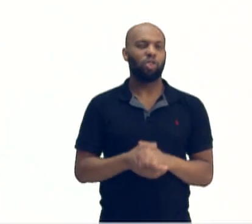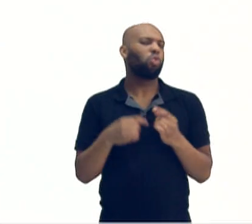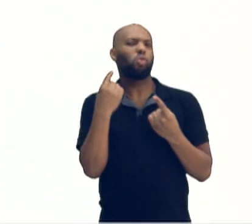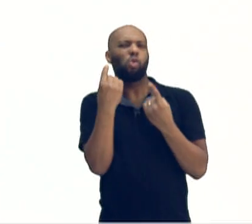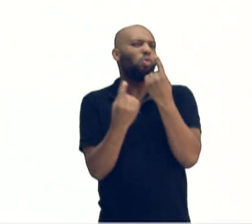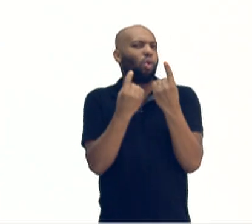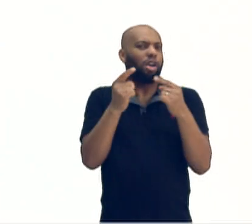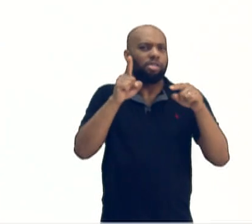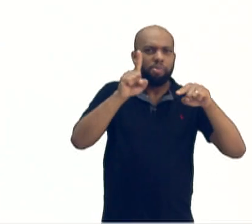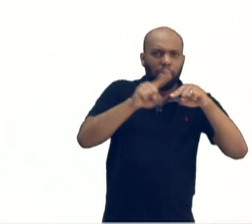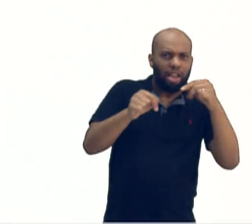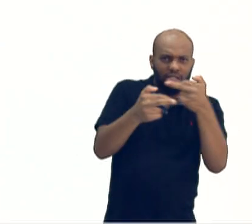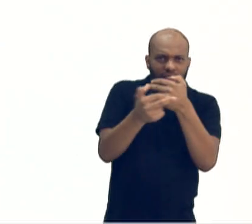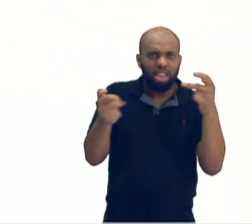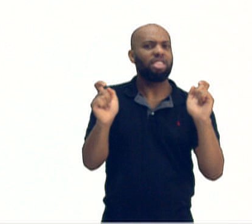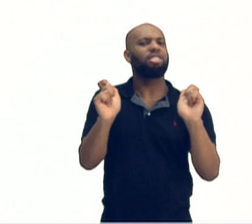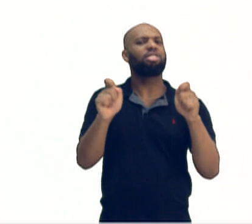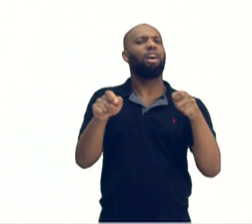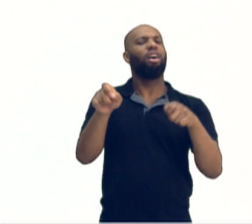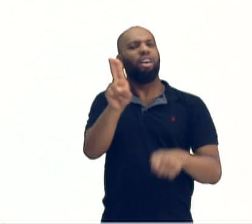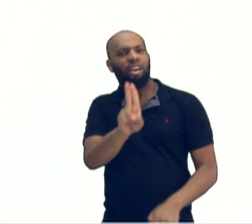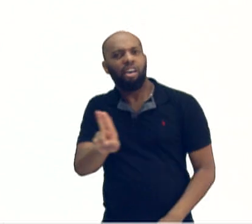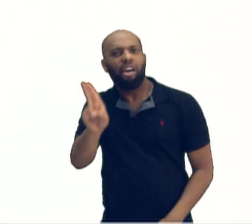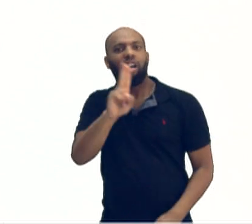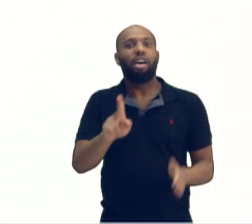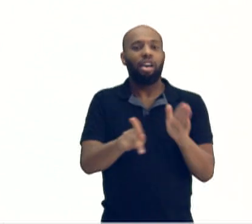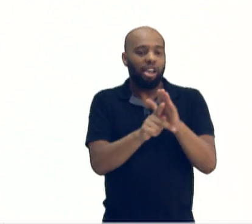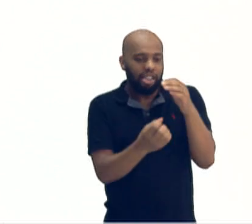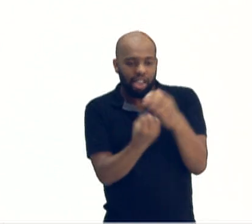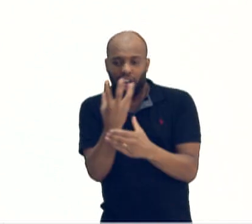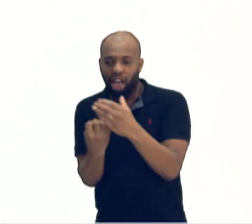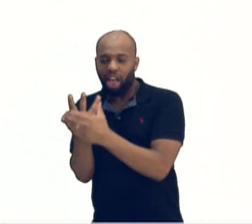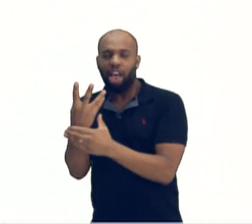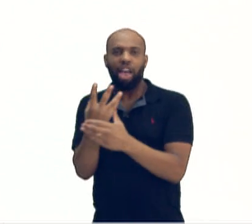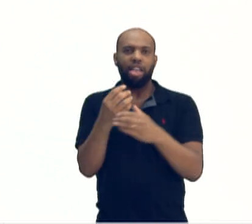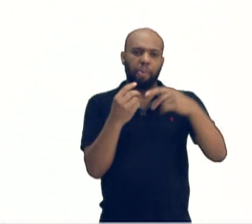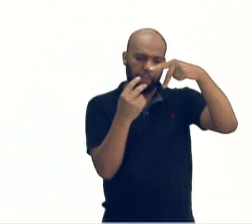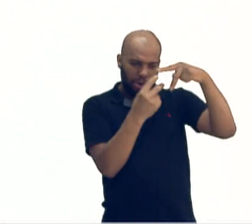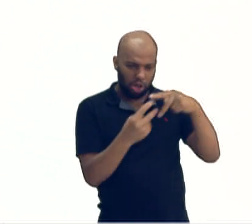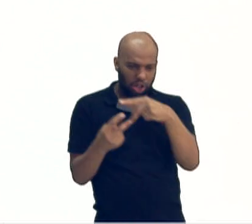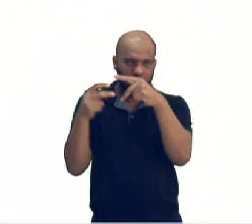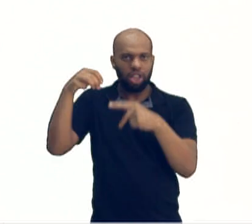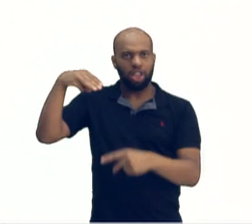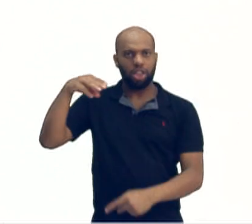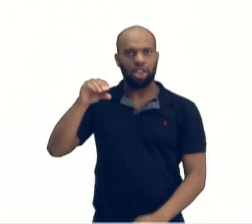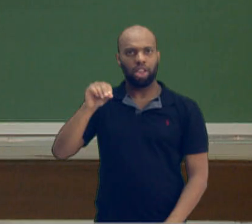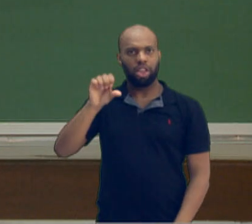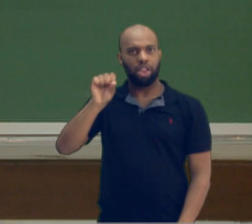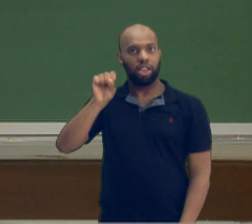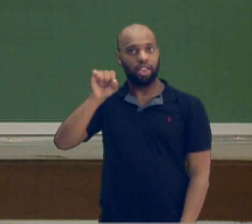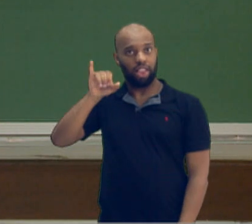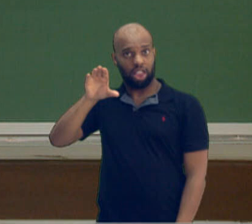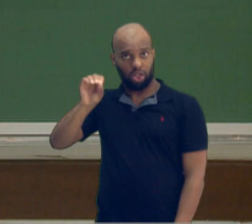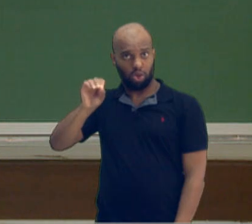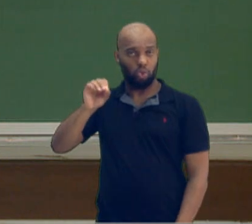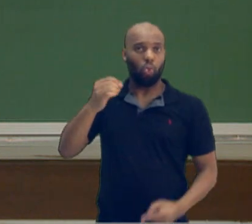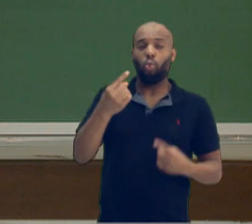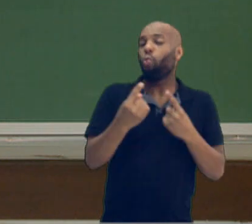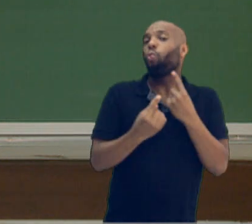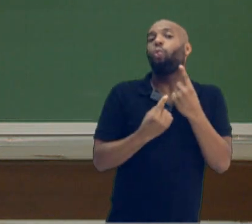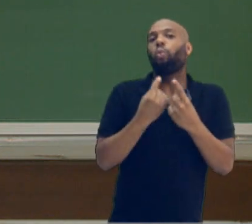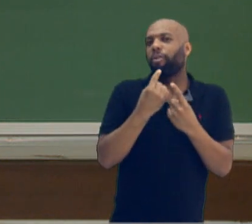Quais materiais podem ser usados na criação de um mosaico? Qual